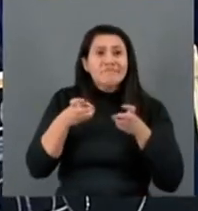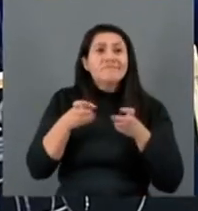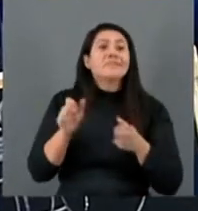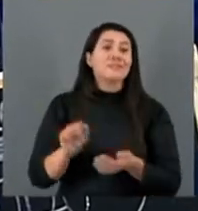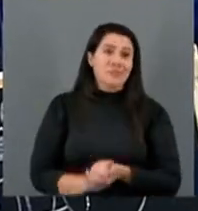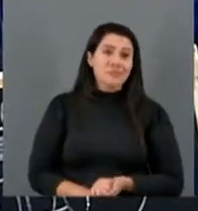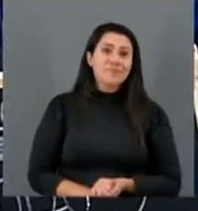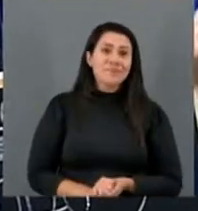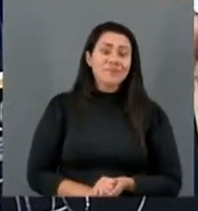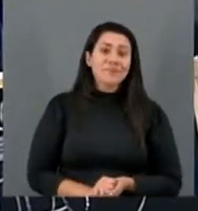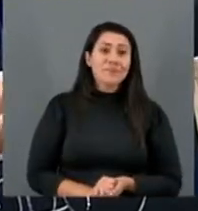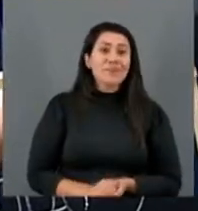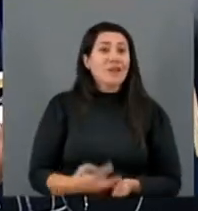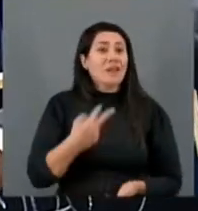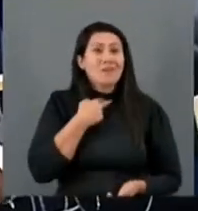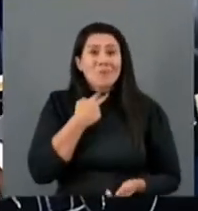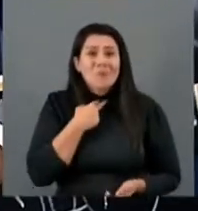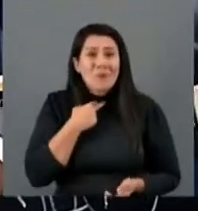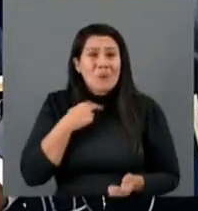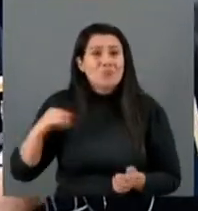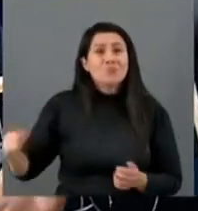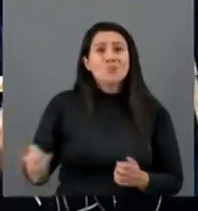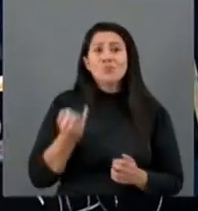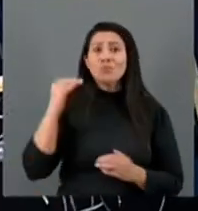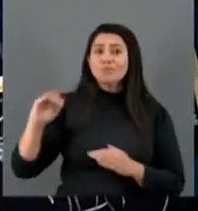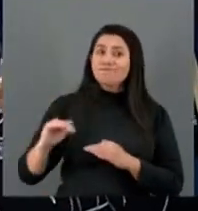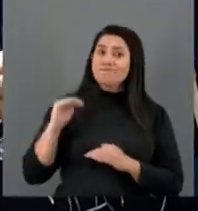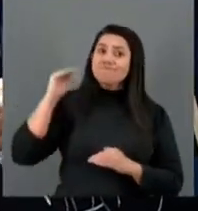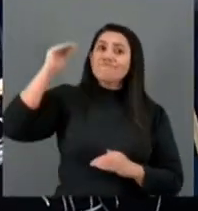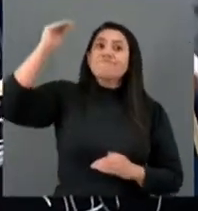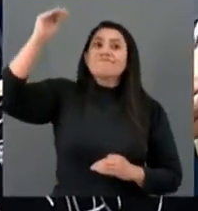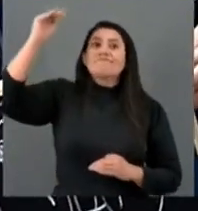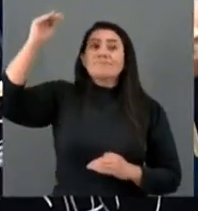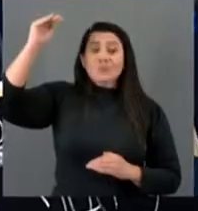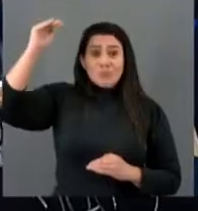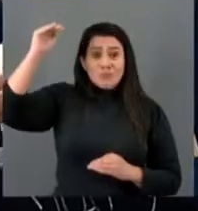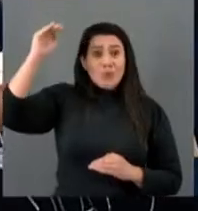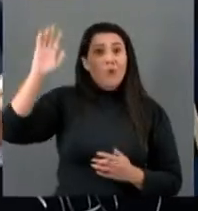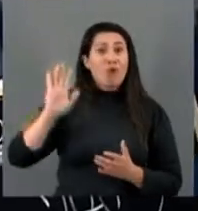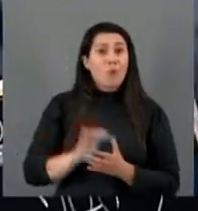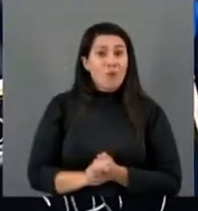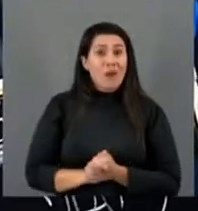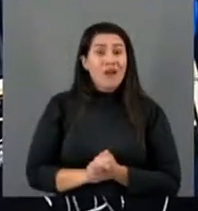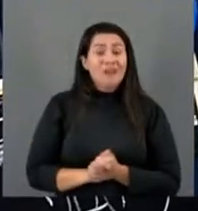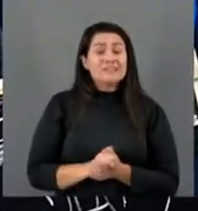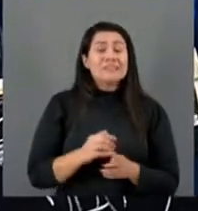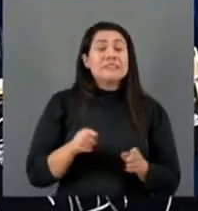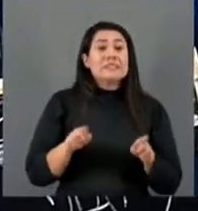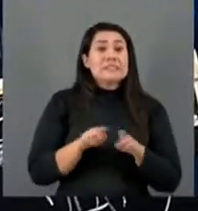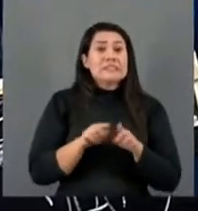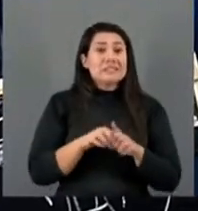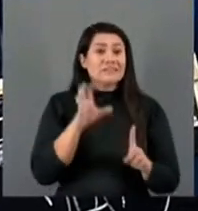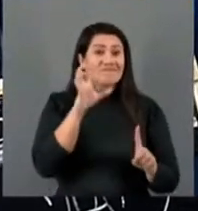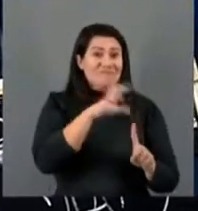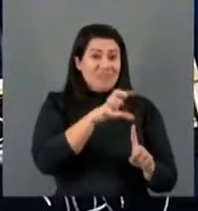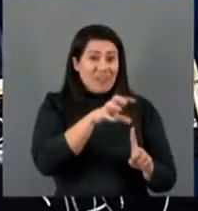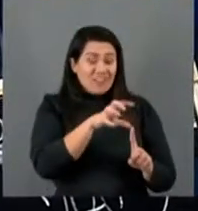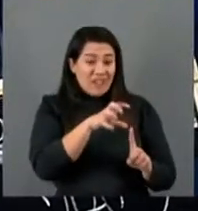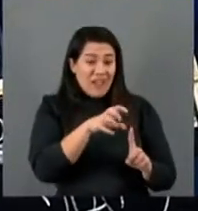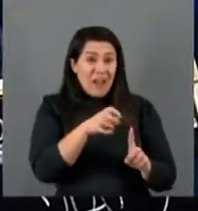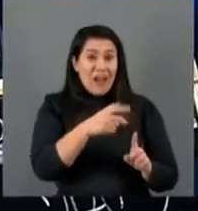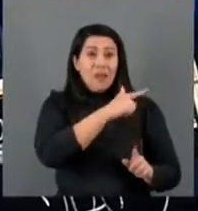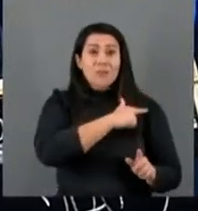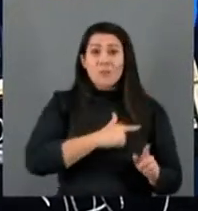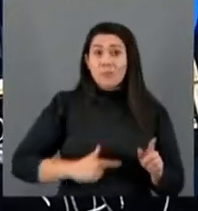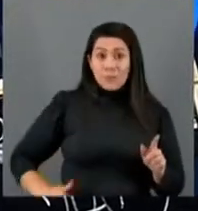não pode. Juro alto, presidente, além de comprometer as finanças públicas, juro alto compromete